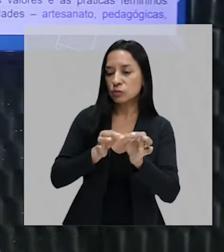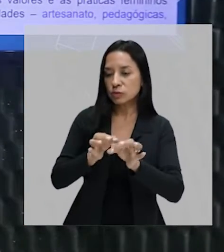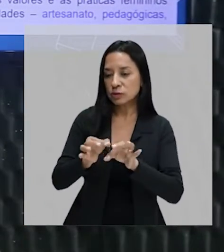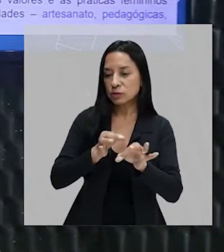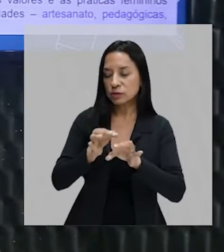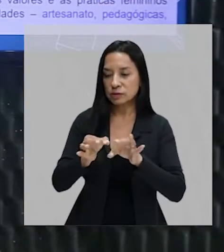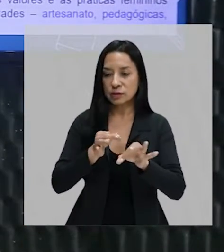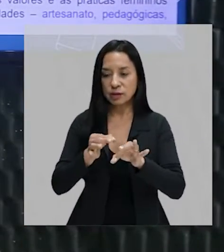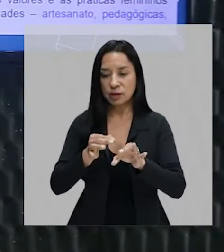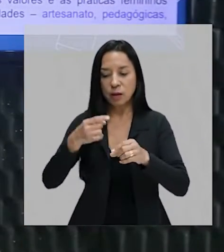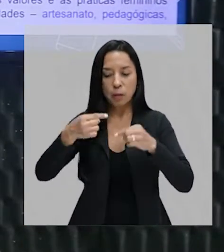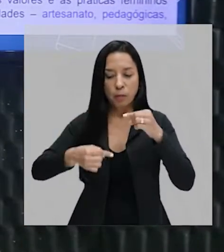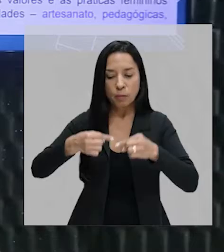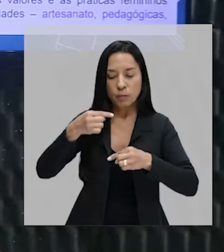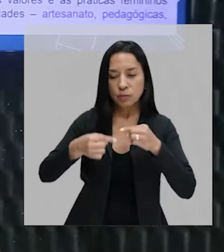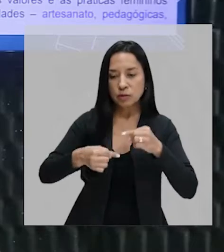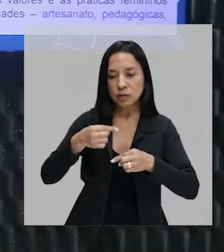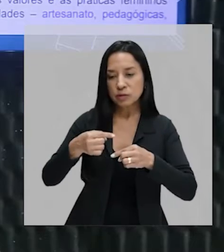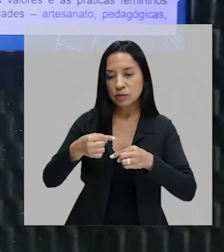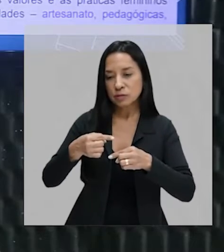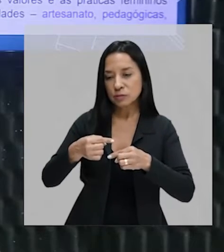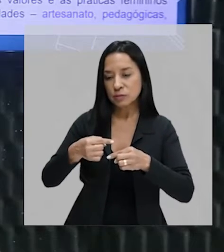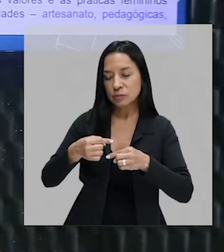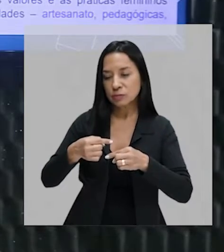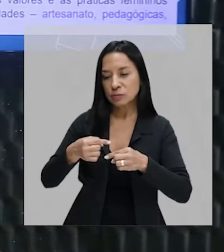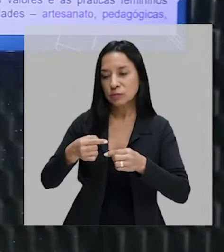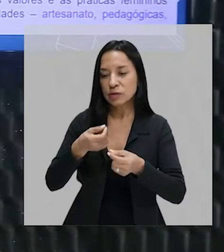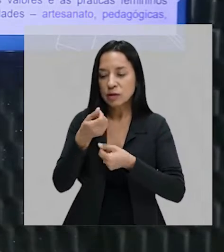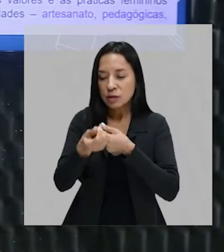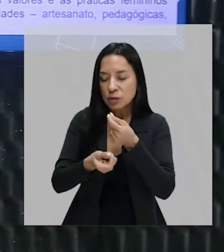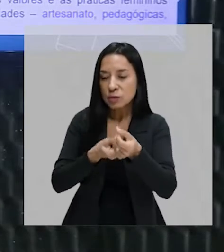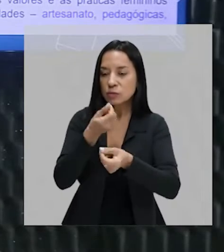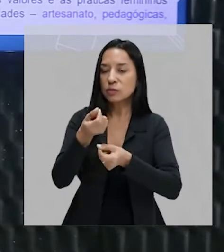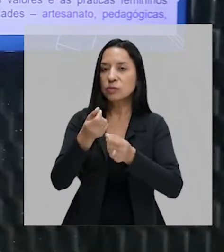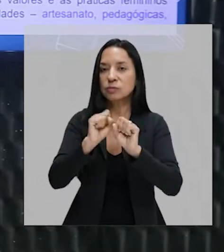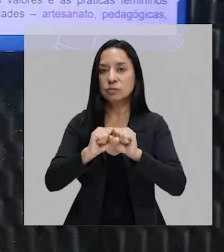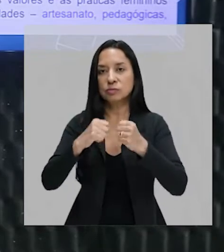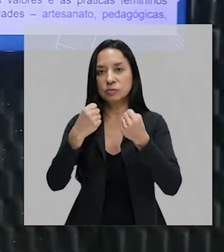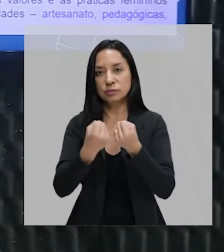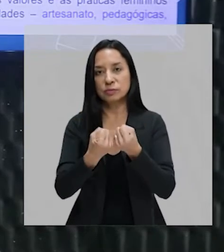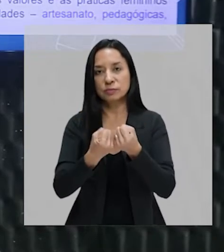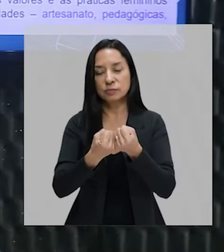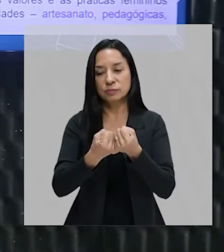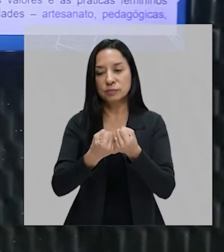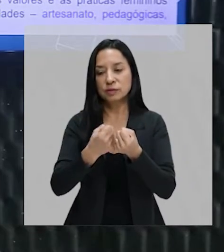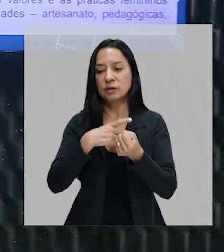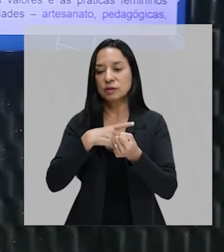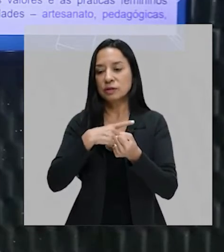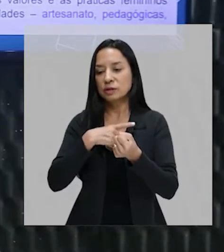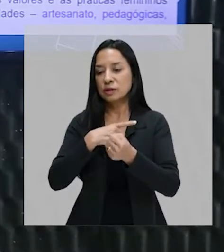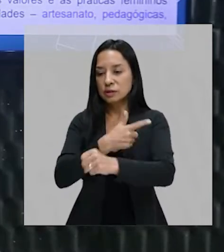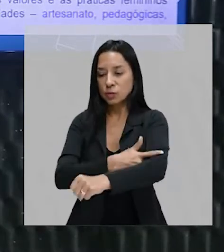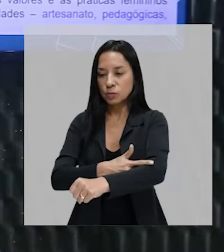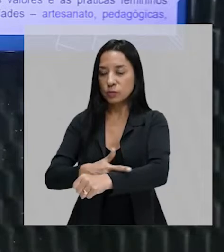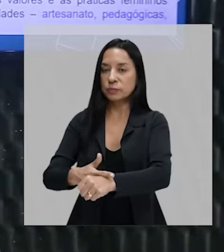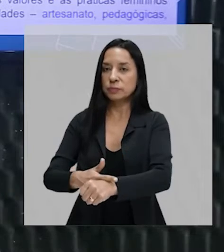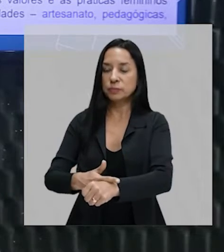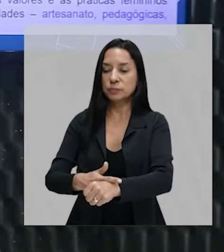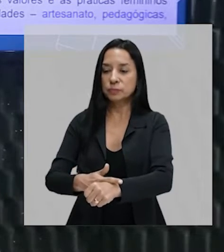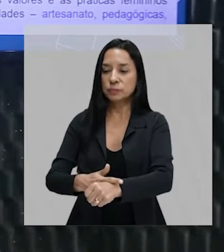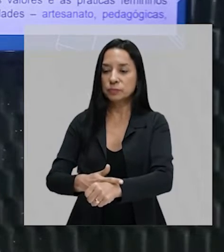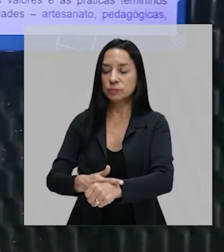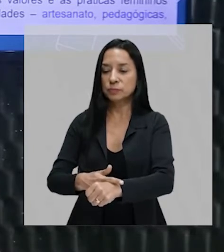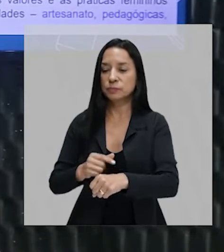e termos político e temos econômico em termos sociais que tinham seus atos